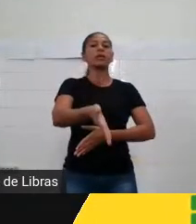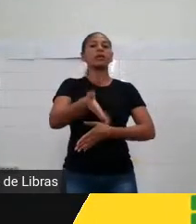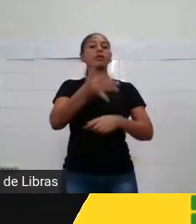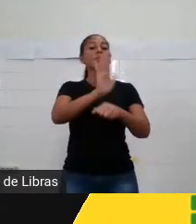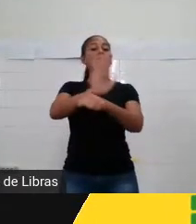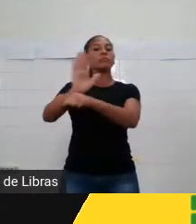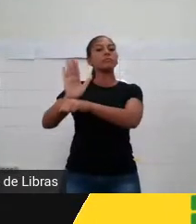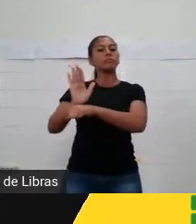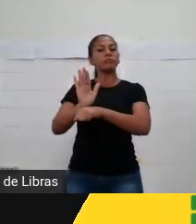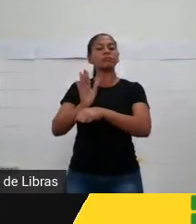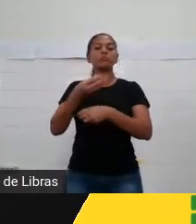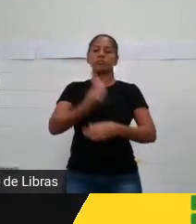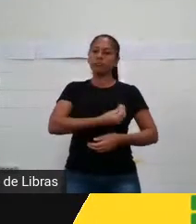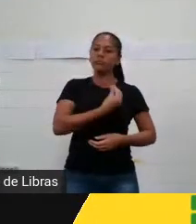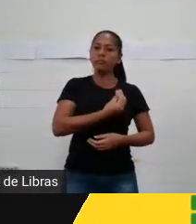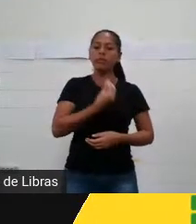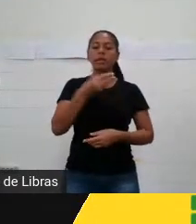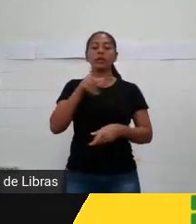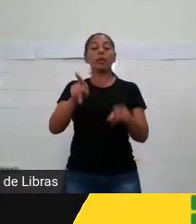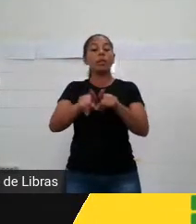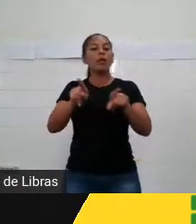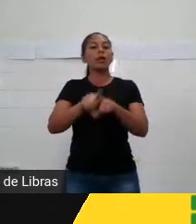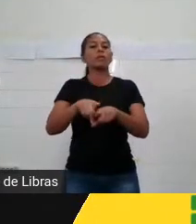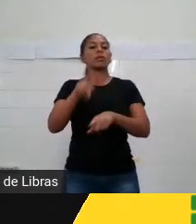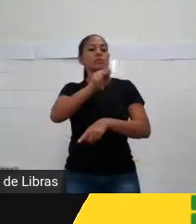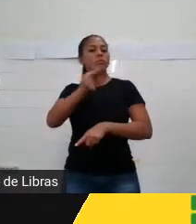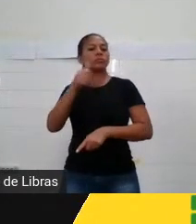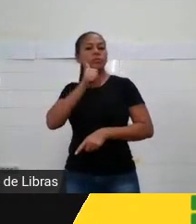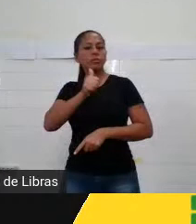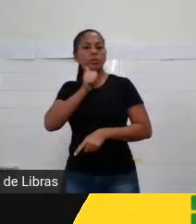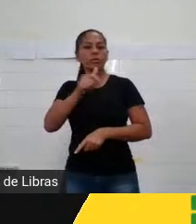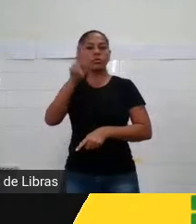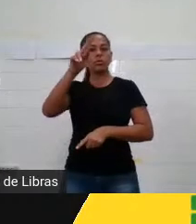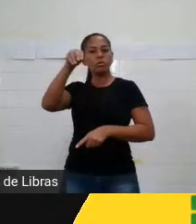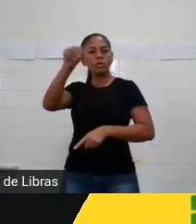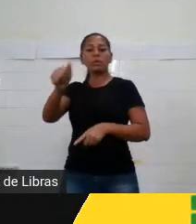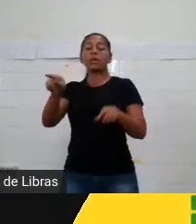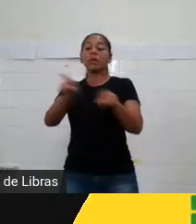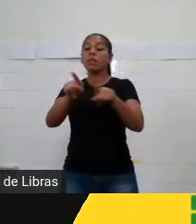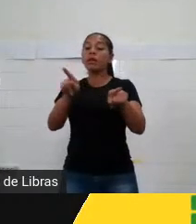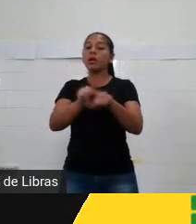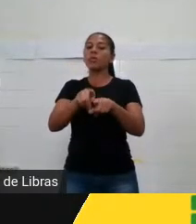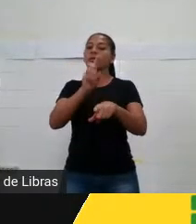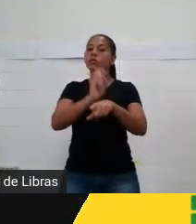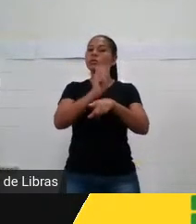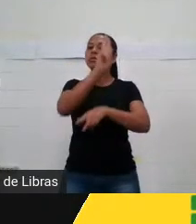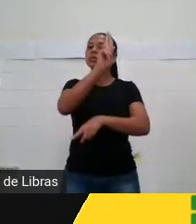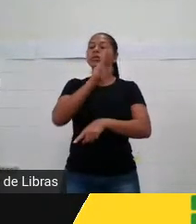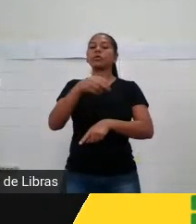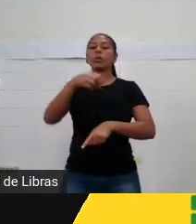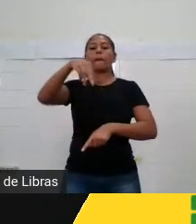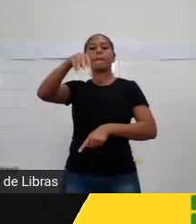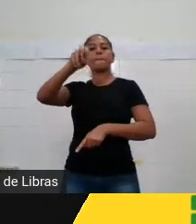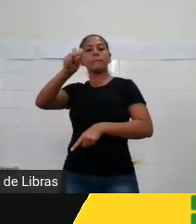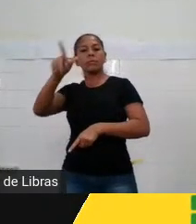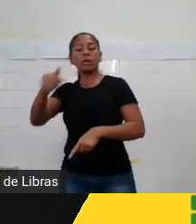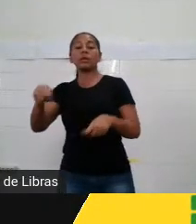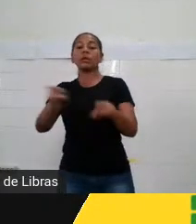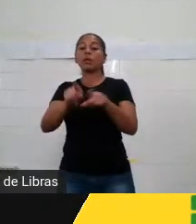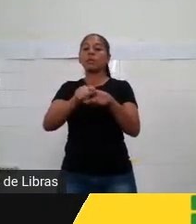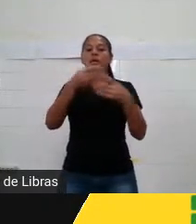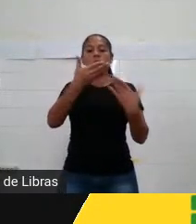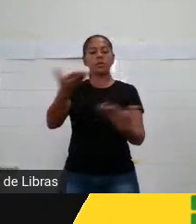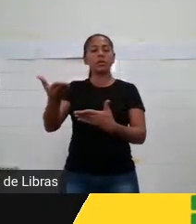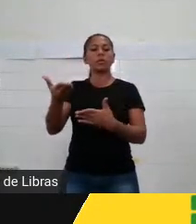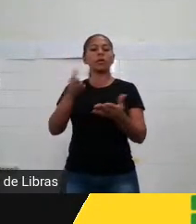das professoras doutora Rosimere e doutora Manuela. Tá? Agradecemos também a presença dos intérpretes